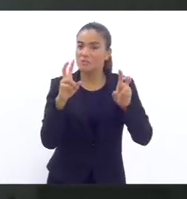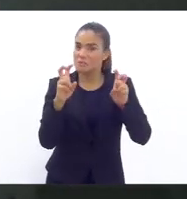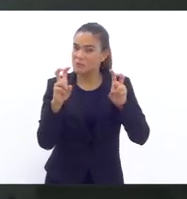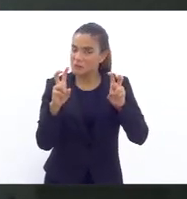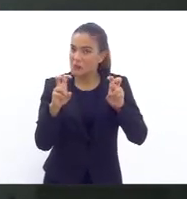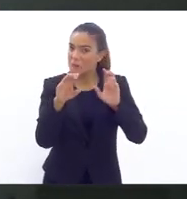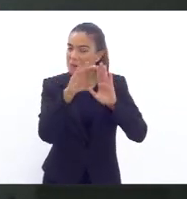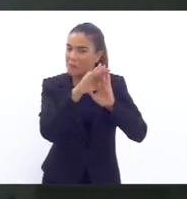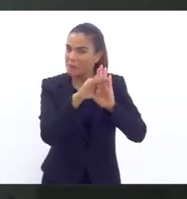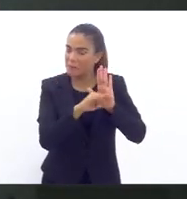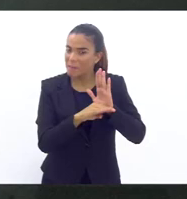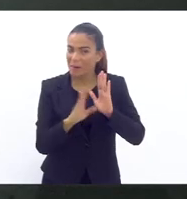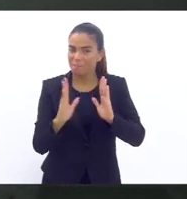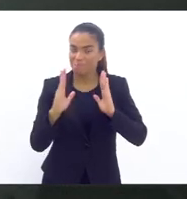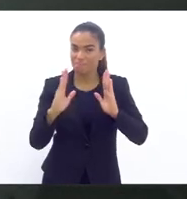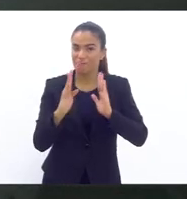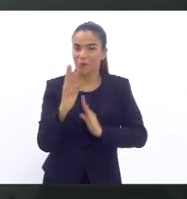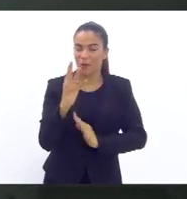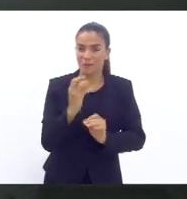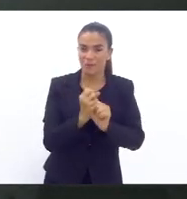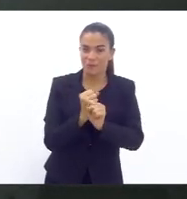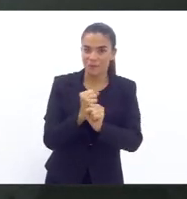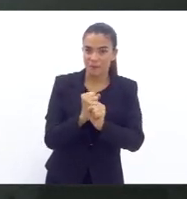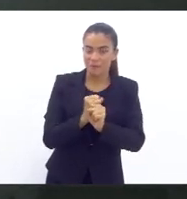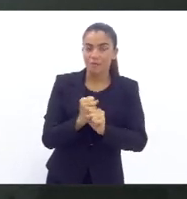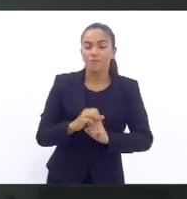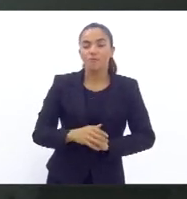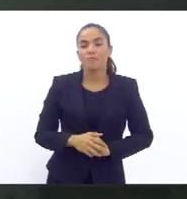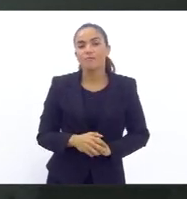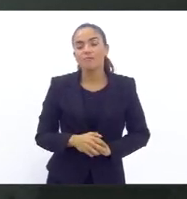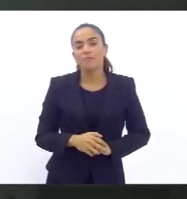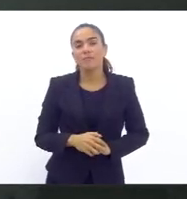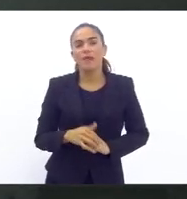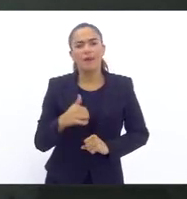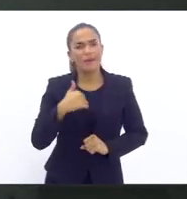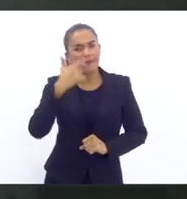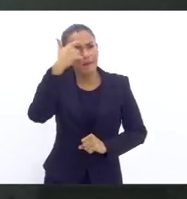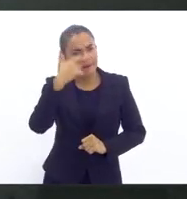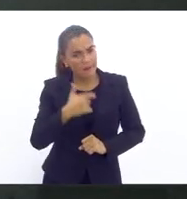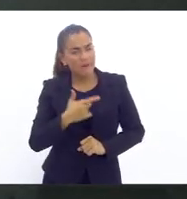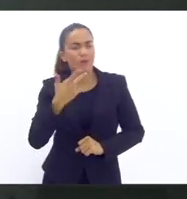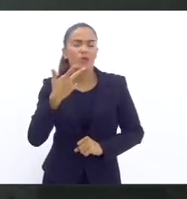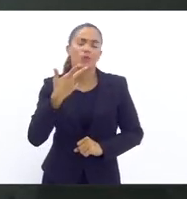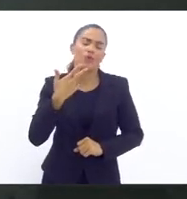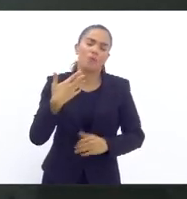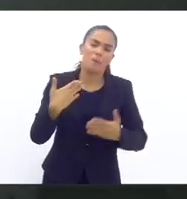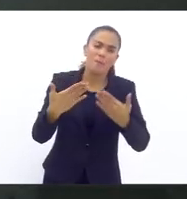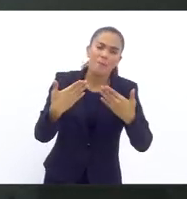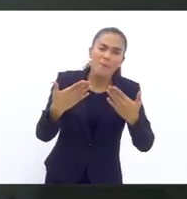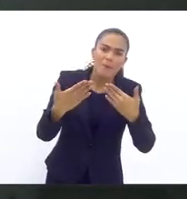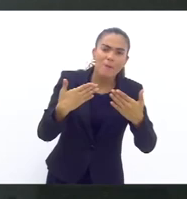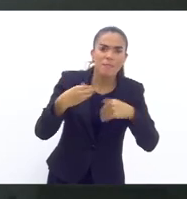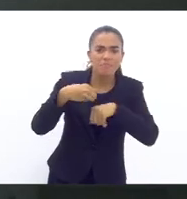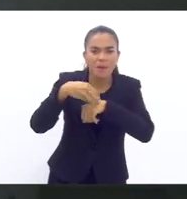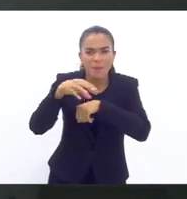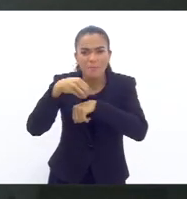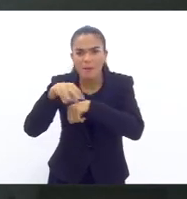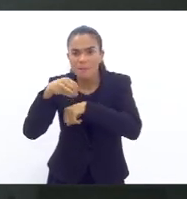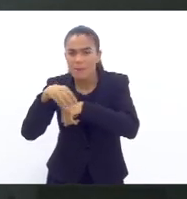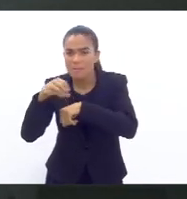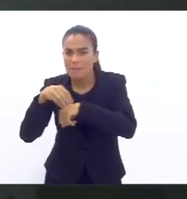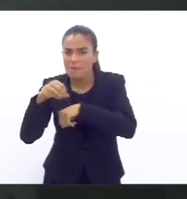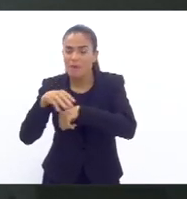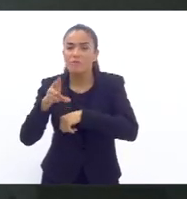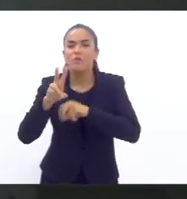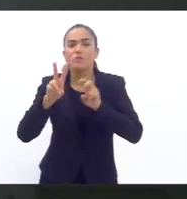durante esses quatro anos enfim dizer que quando eu tô falando aqui a partir da da